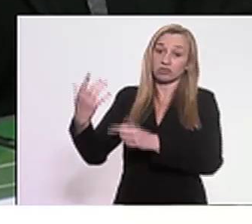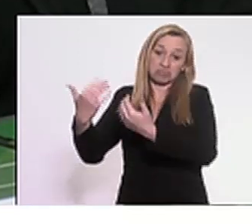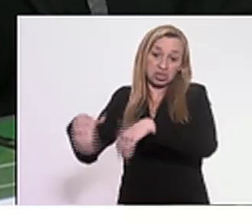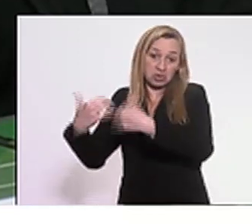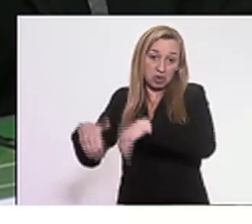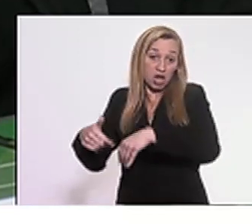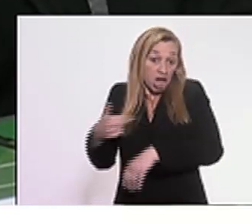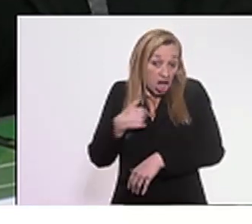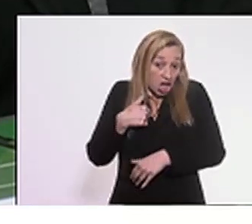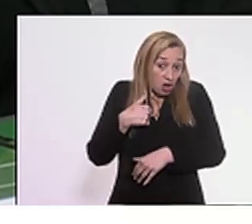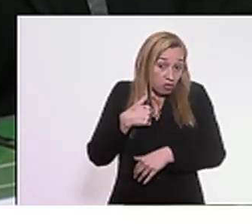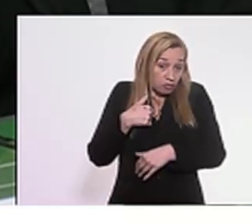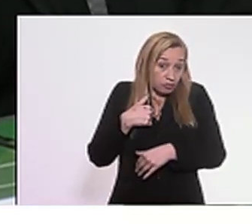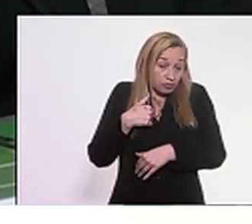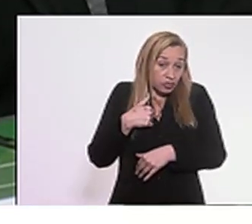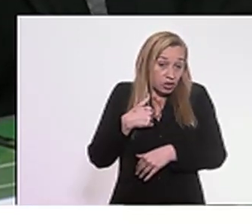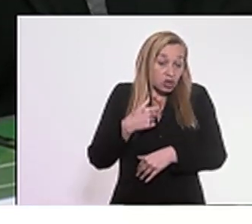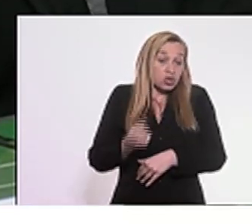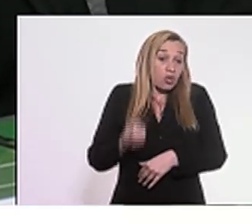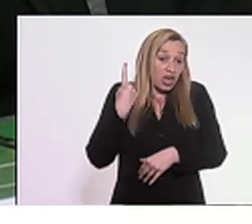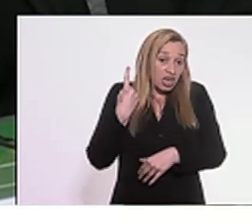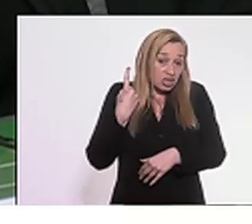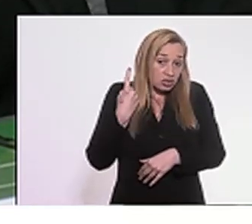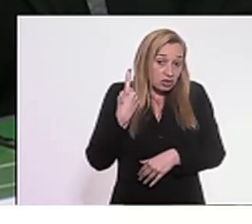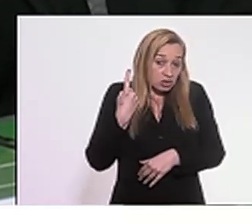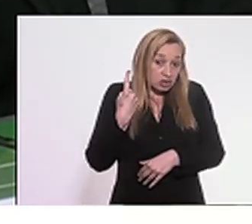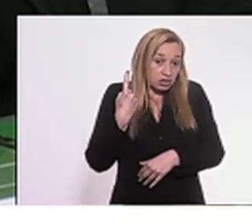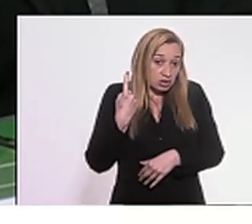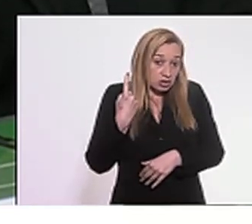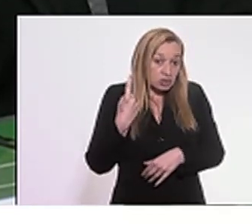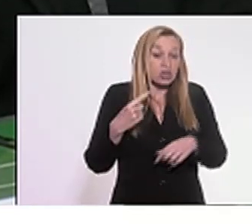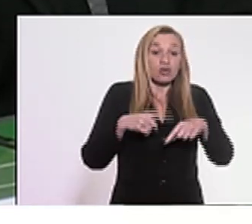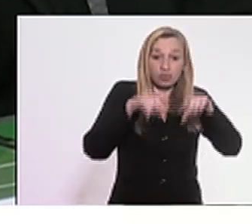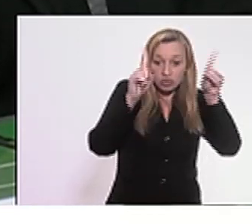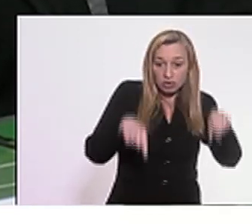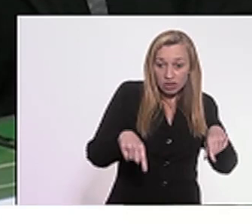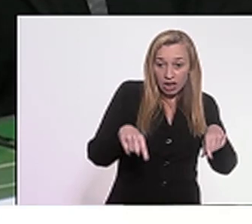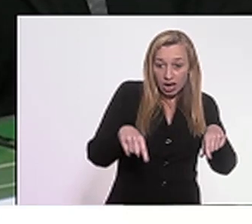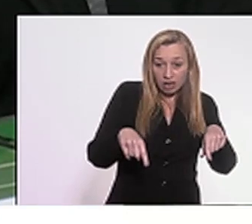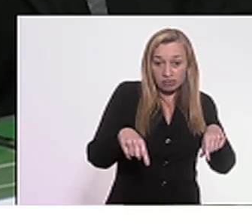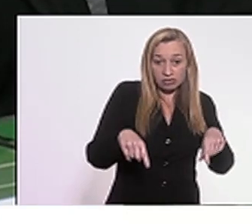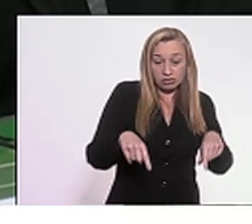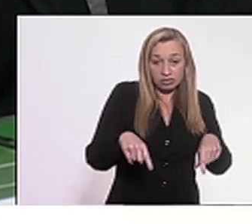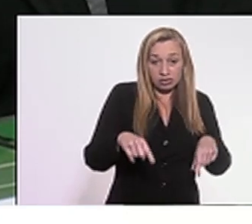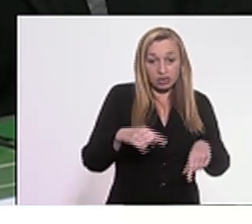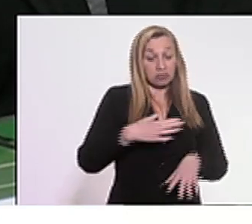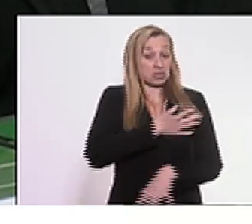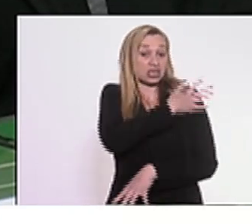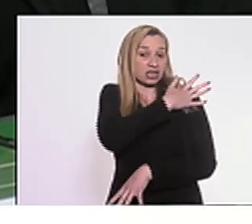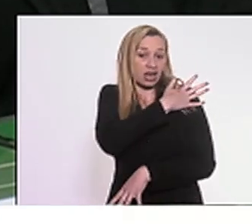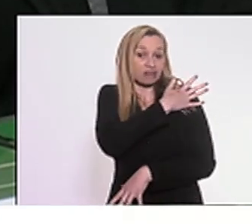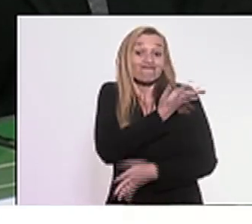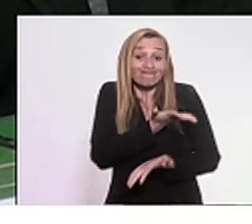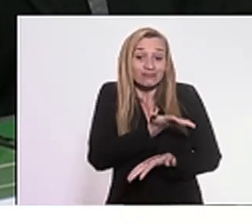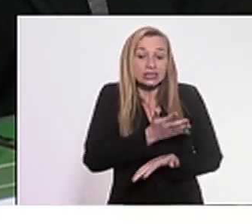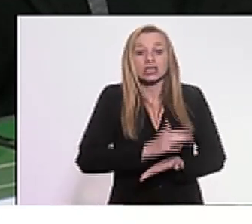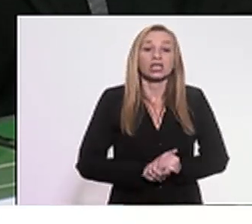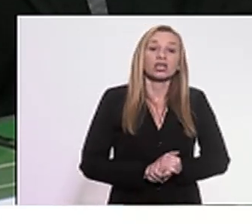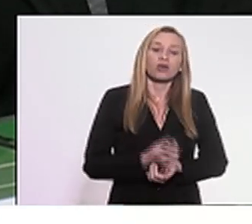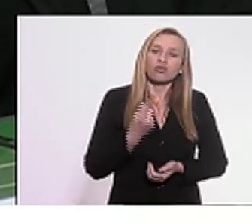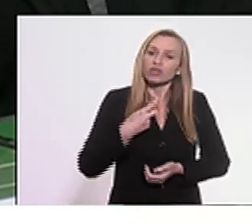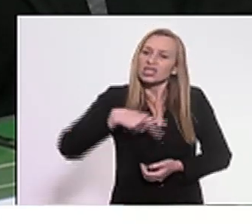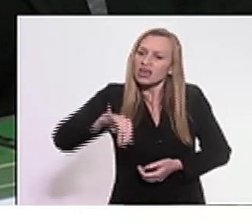Eu sou petropolitano, eu sou ex-funcionário militar, fui absolvido, né? Então, quando você vai